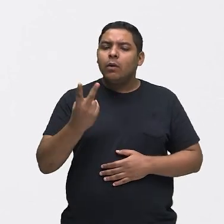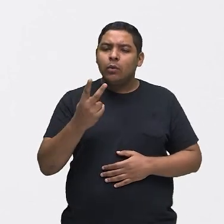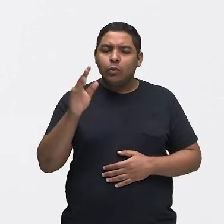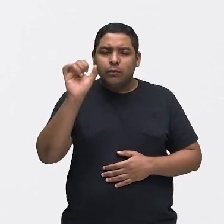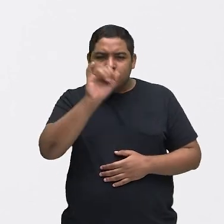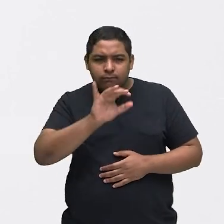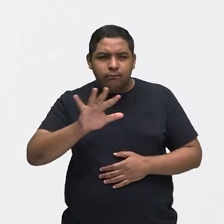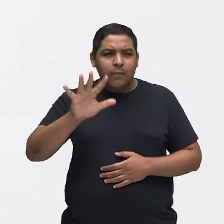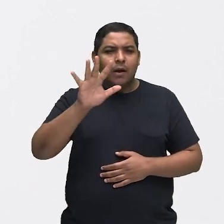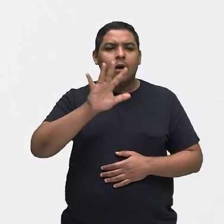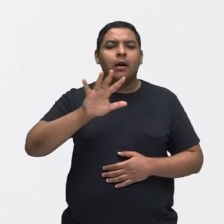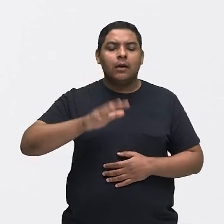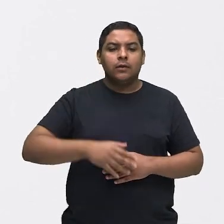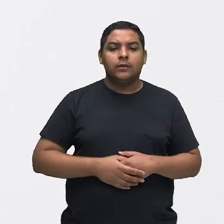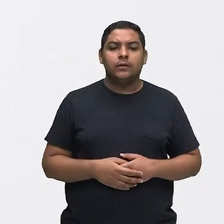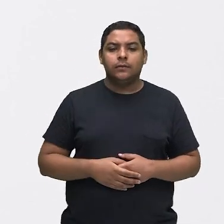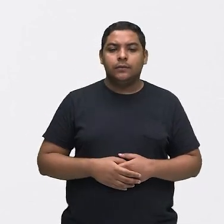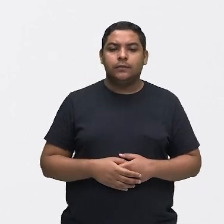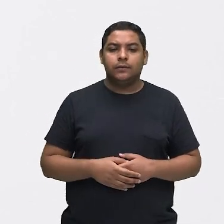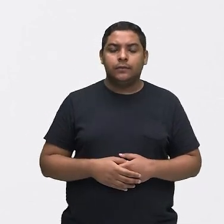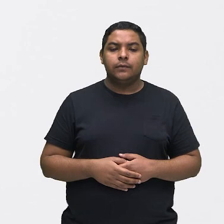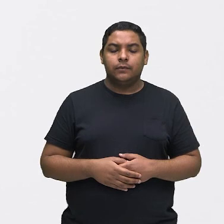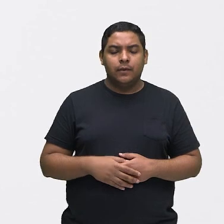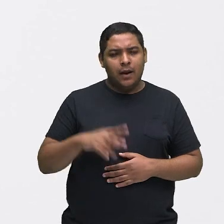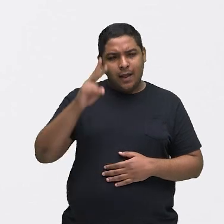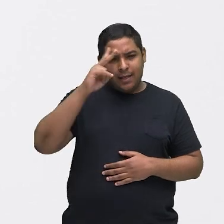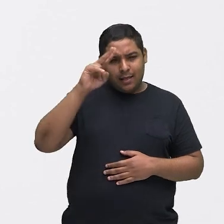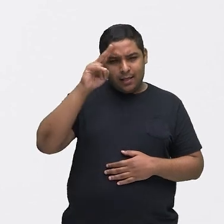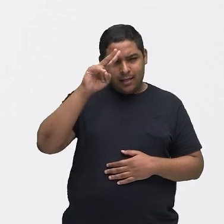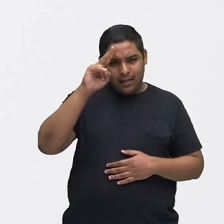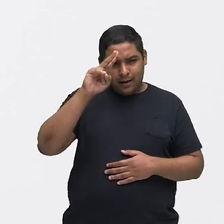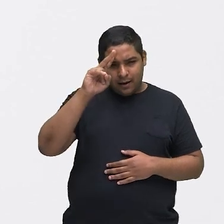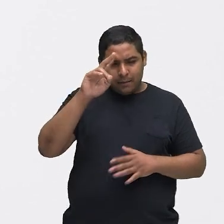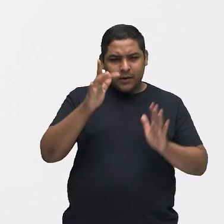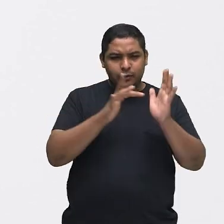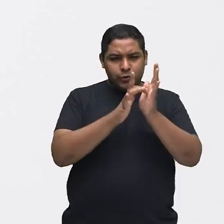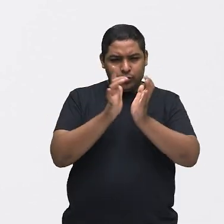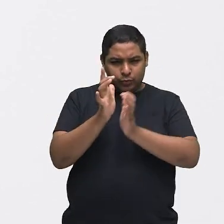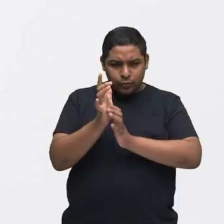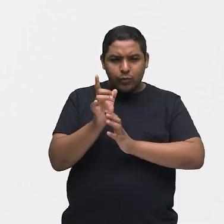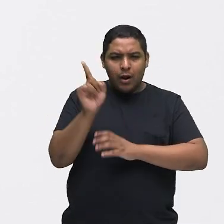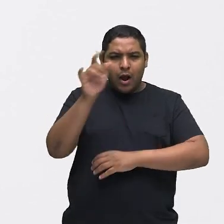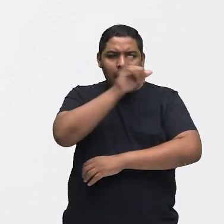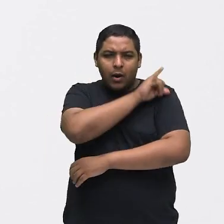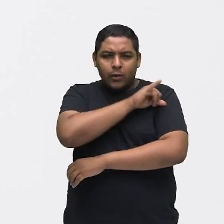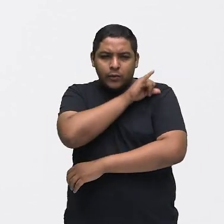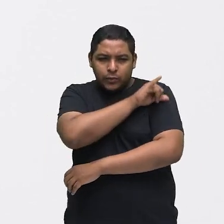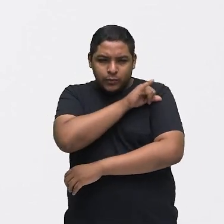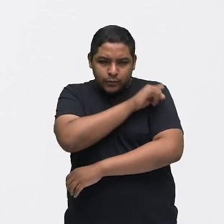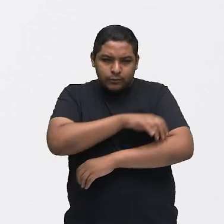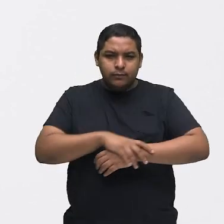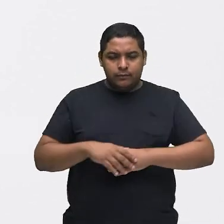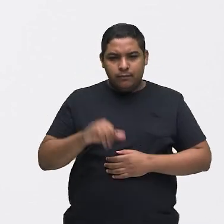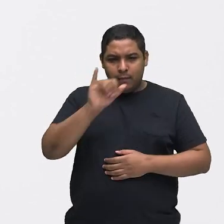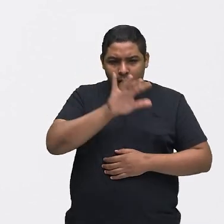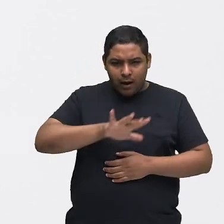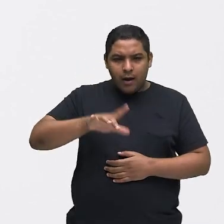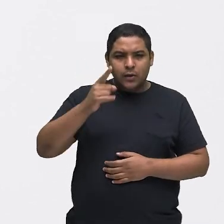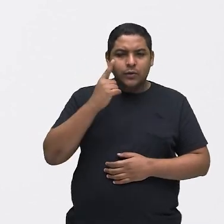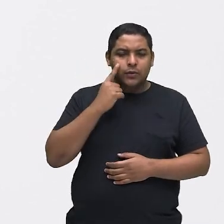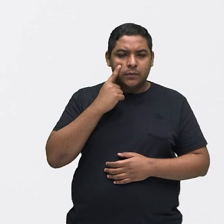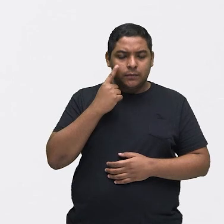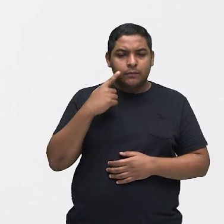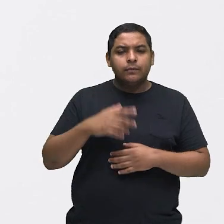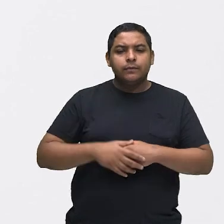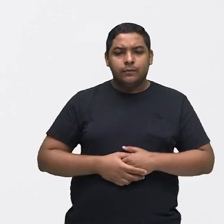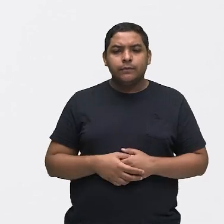volume. Será se é contornar? Lembra do Cristo que a gente viu na aula passada? Contornar seria mais ou menos assim,